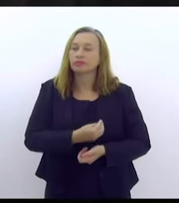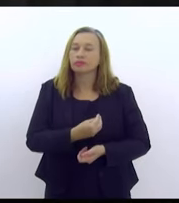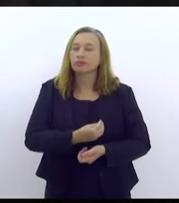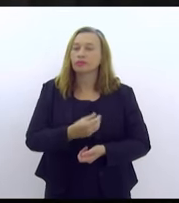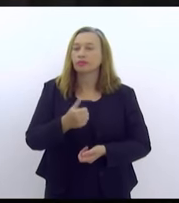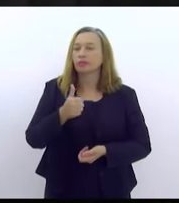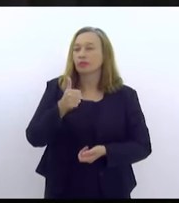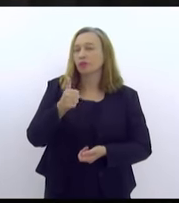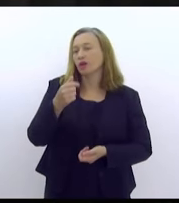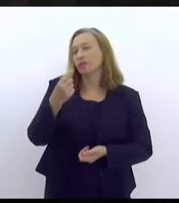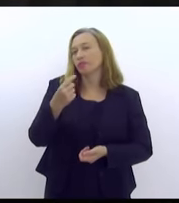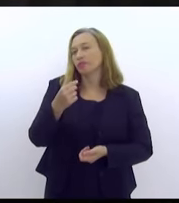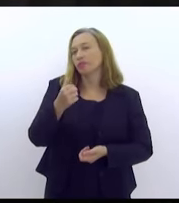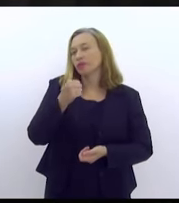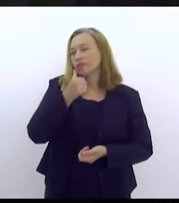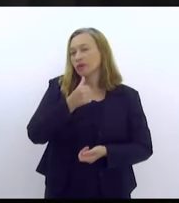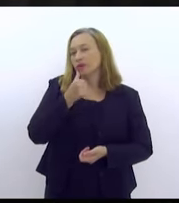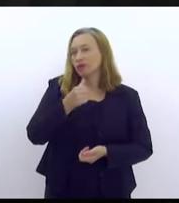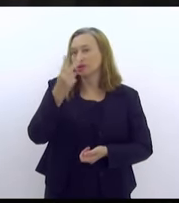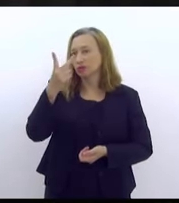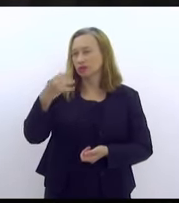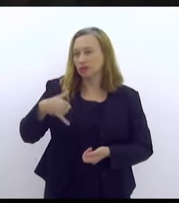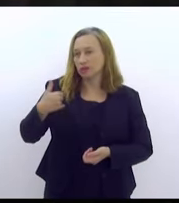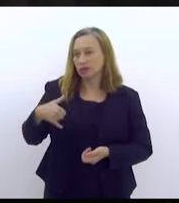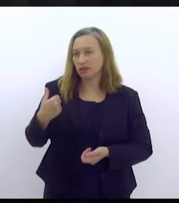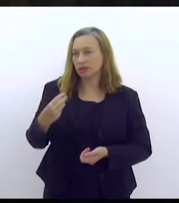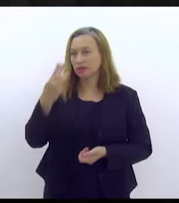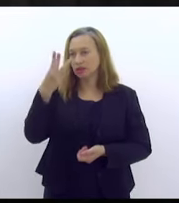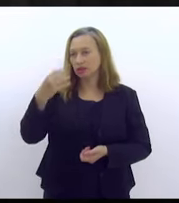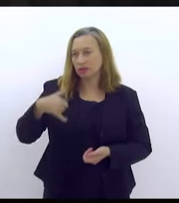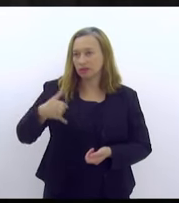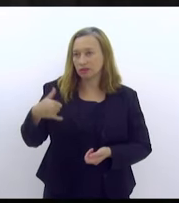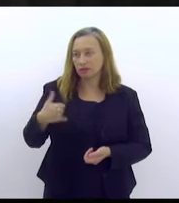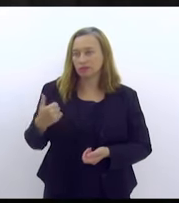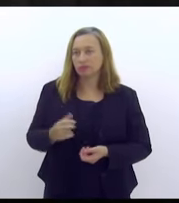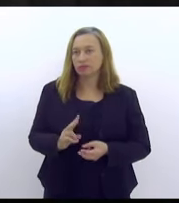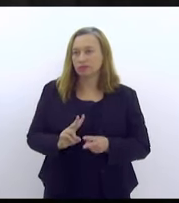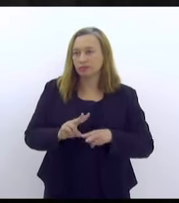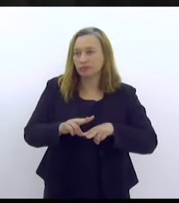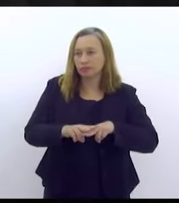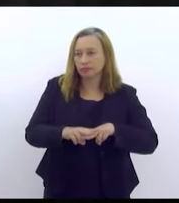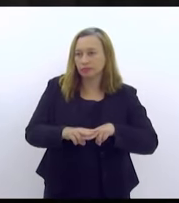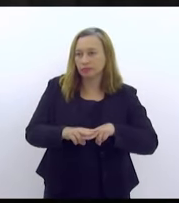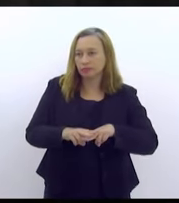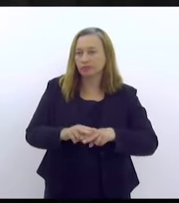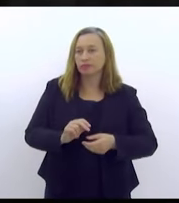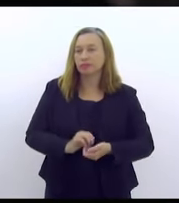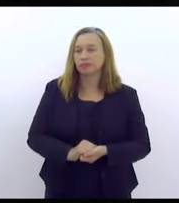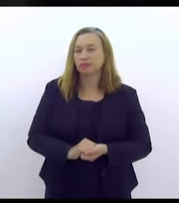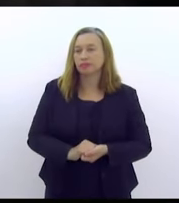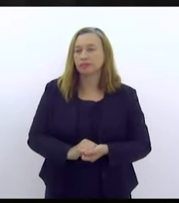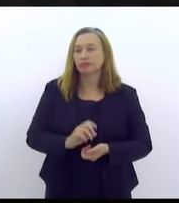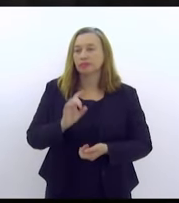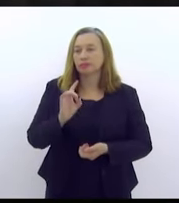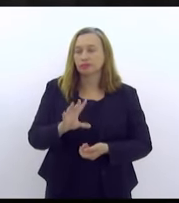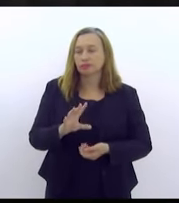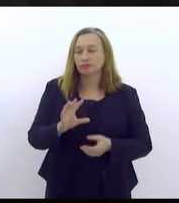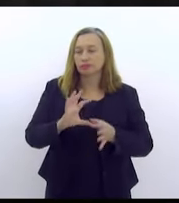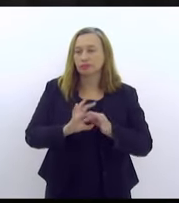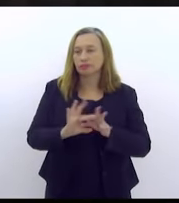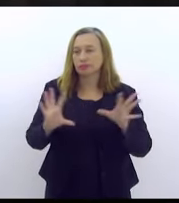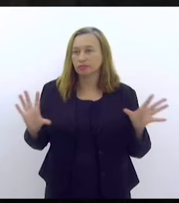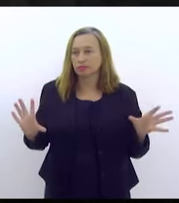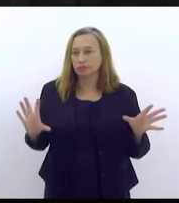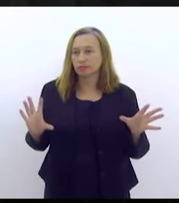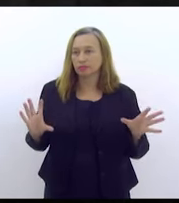2 anos, Avigail, Emma e Yuli, com apenas 3 anos de idade, são mantidas em cativeiro. E só quando forem